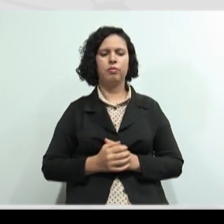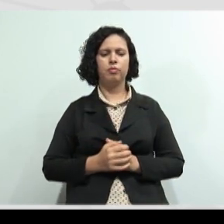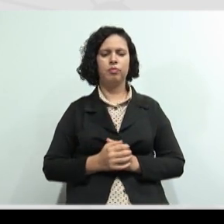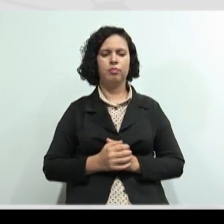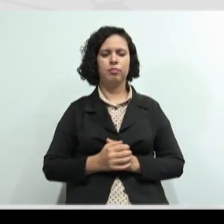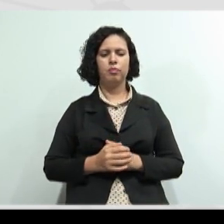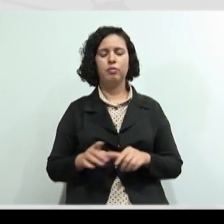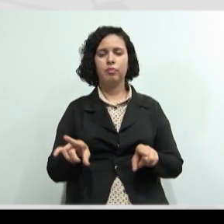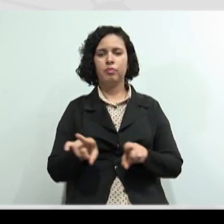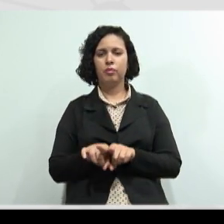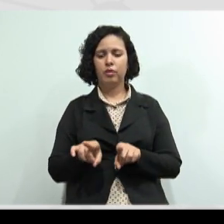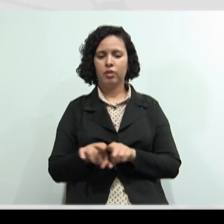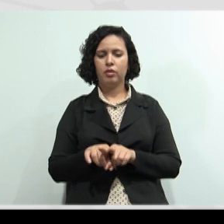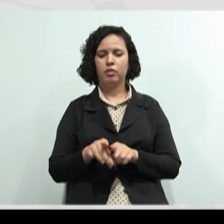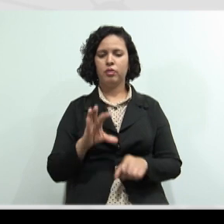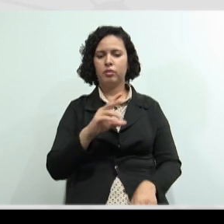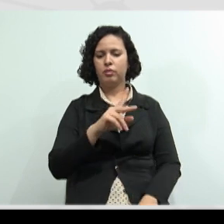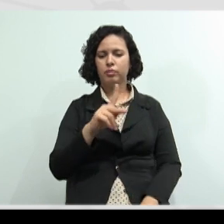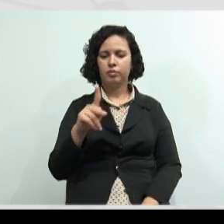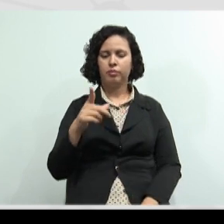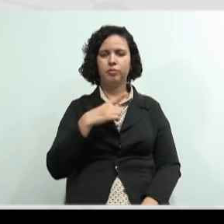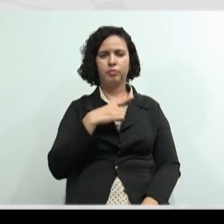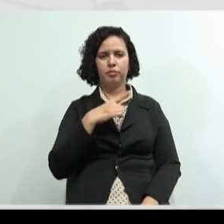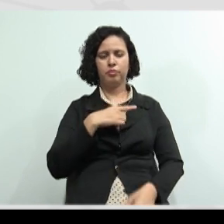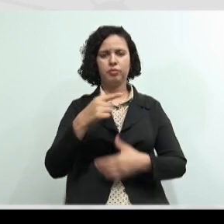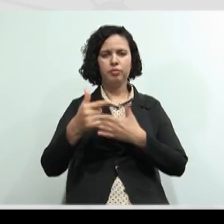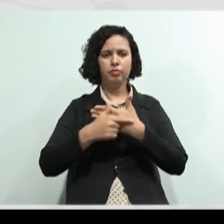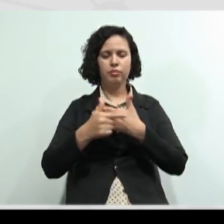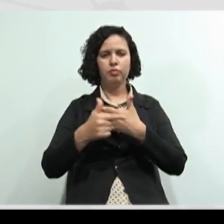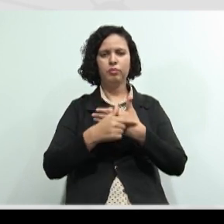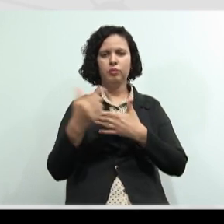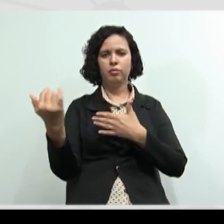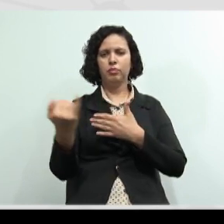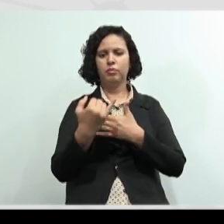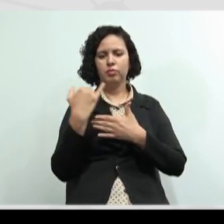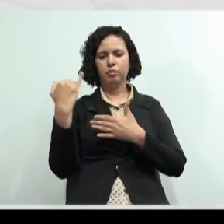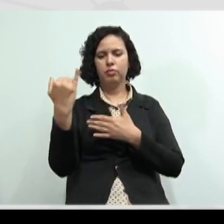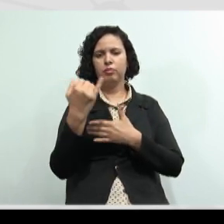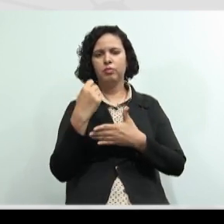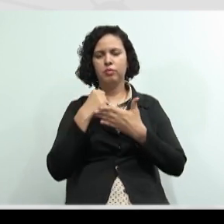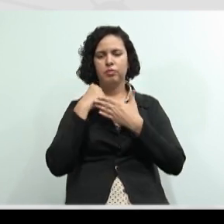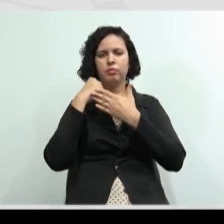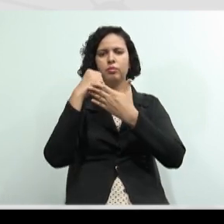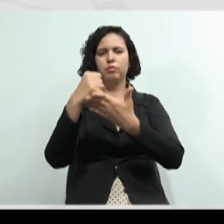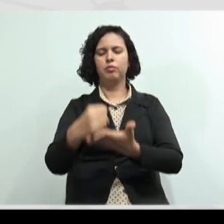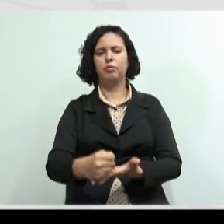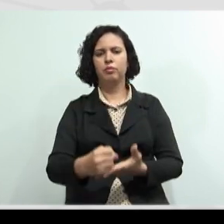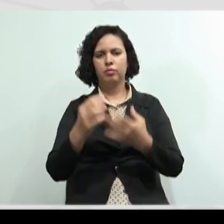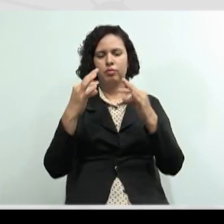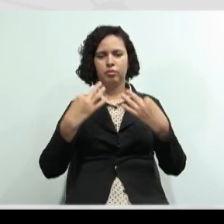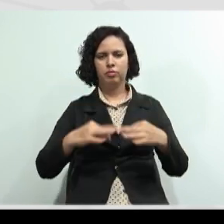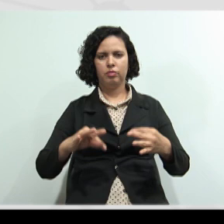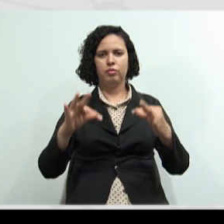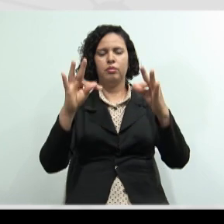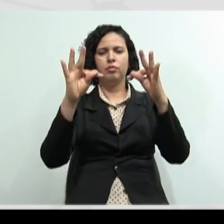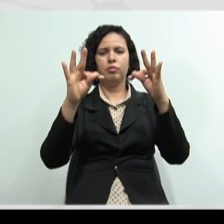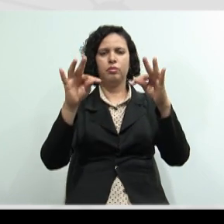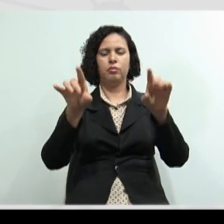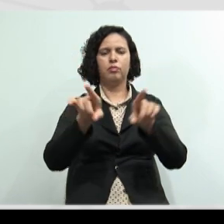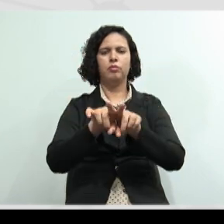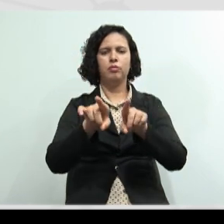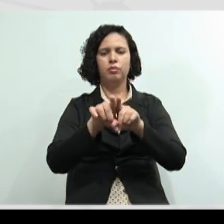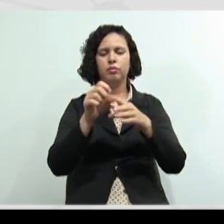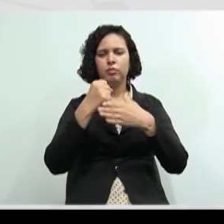Além disso, as cooperativas têm papel fundamental na transferência de tecnologias e na assistência